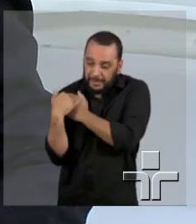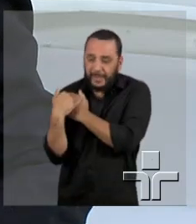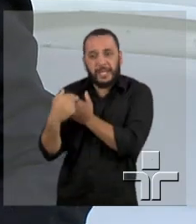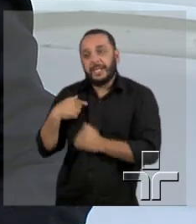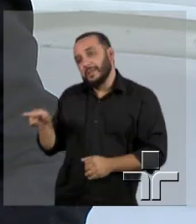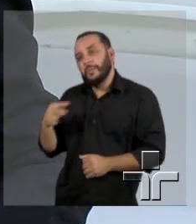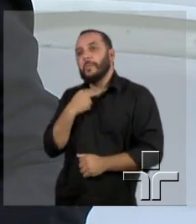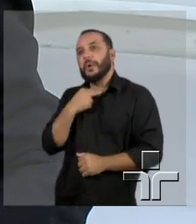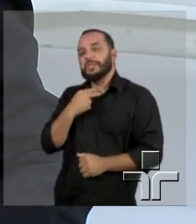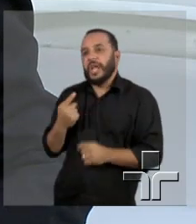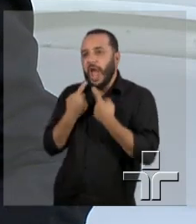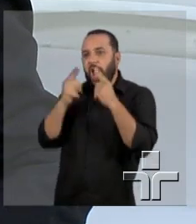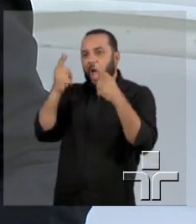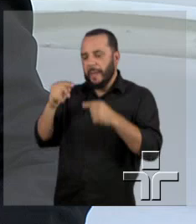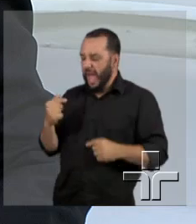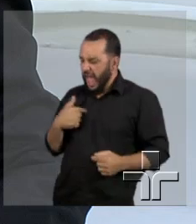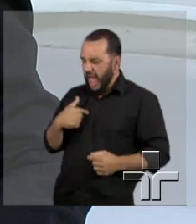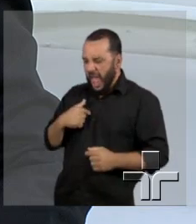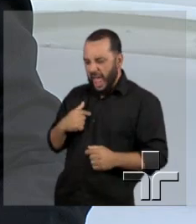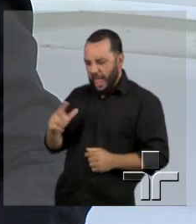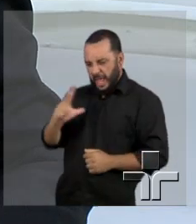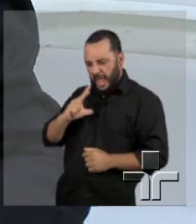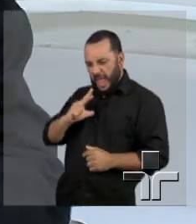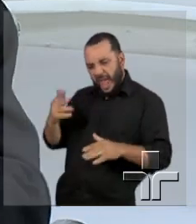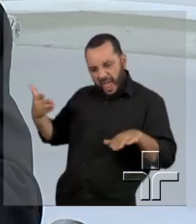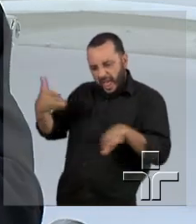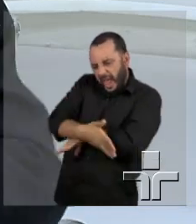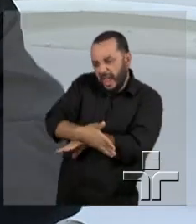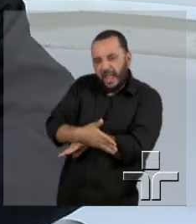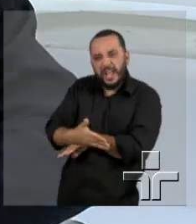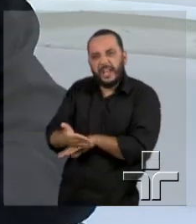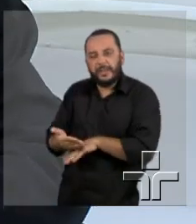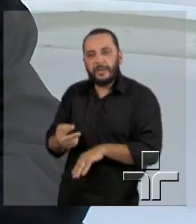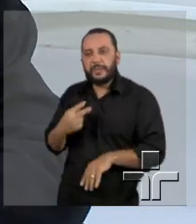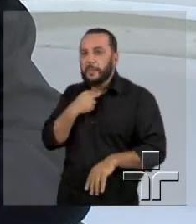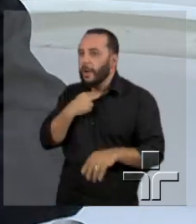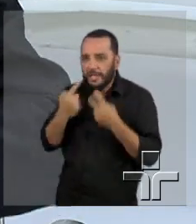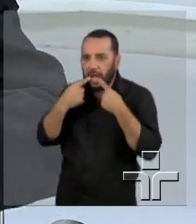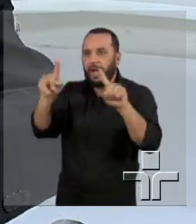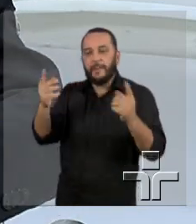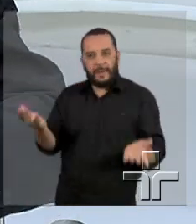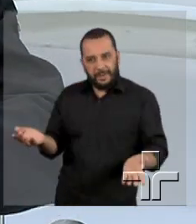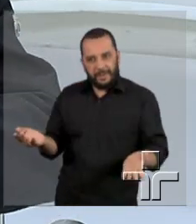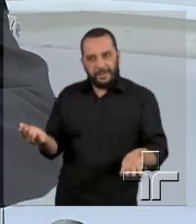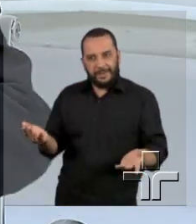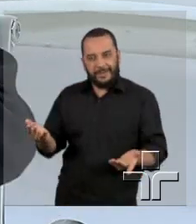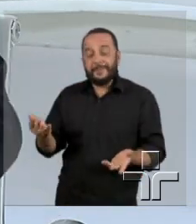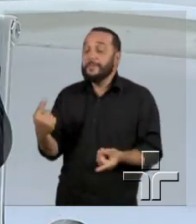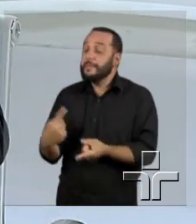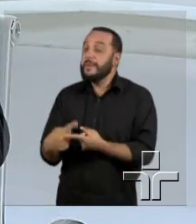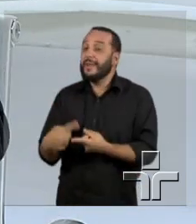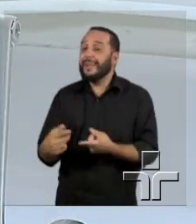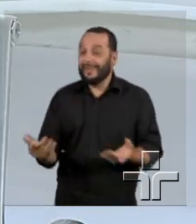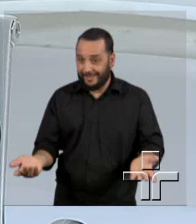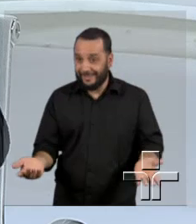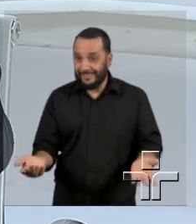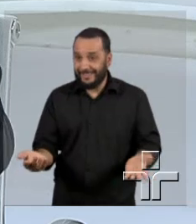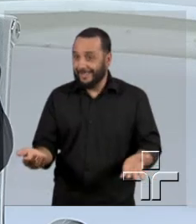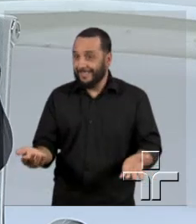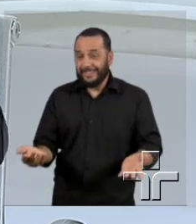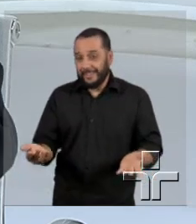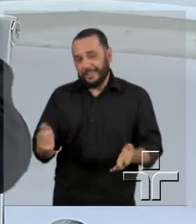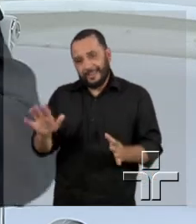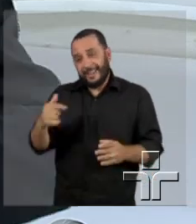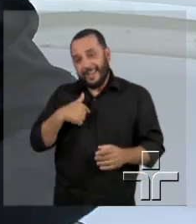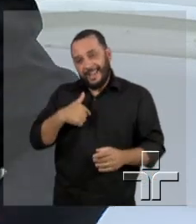reclamar de violação da sua vida privada por qualquer da cá essa palha, e principalmente quando